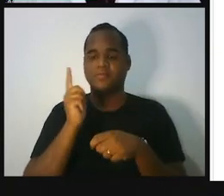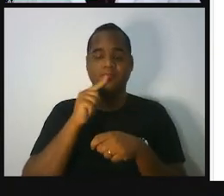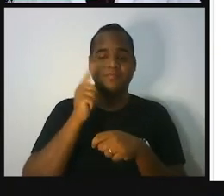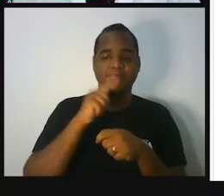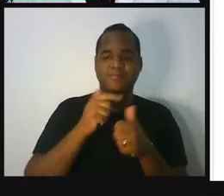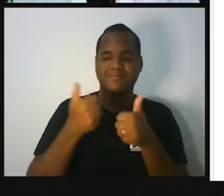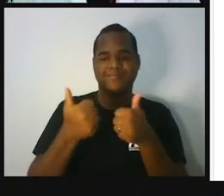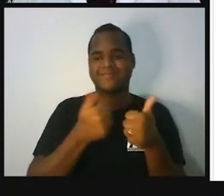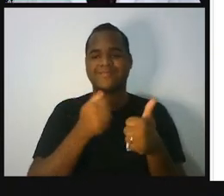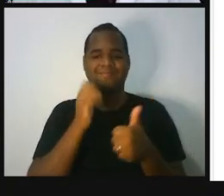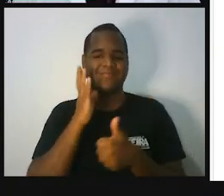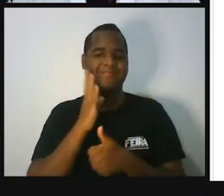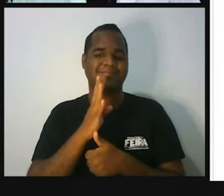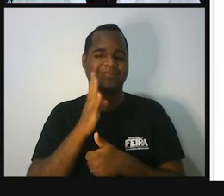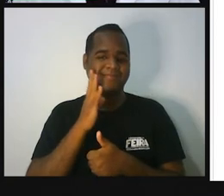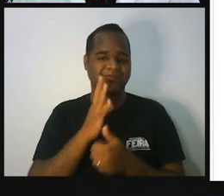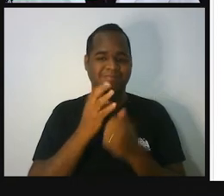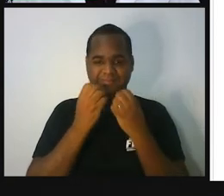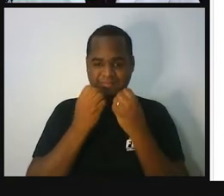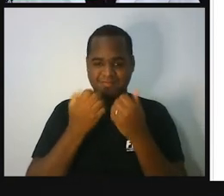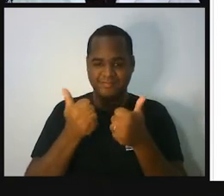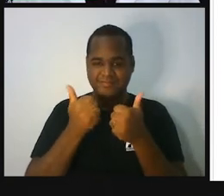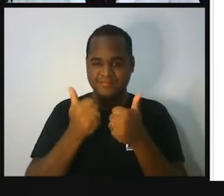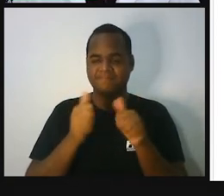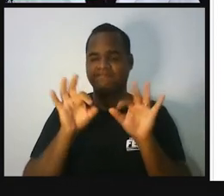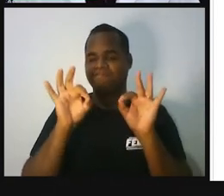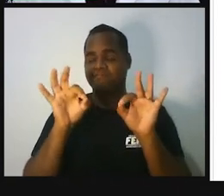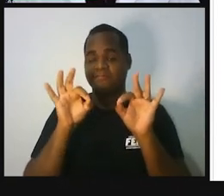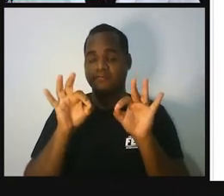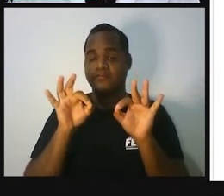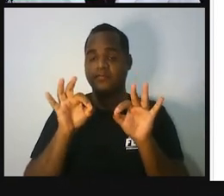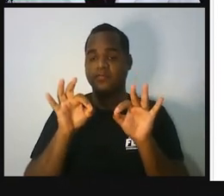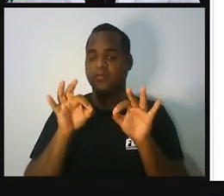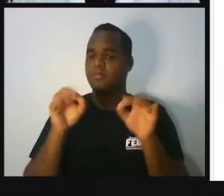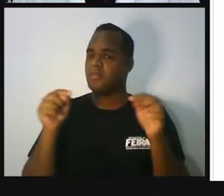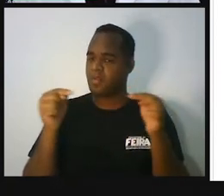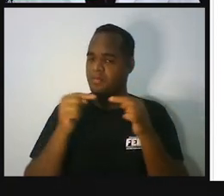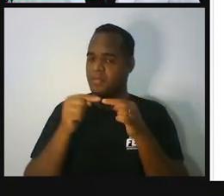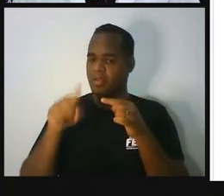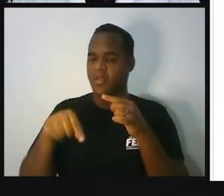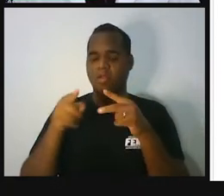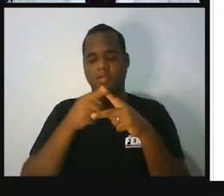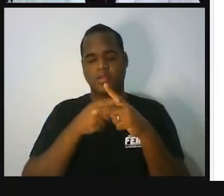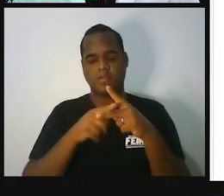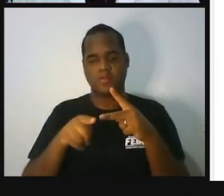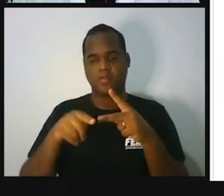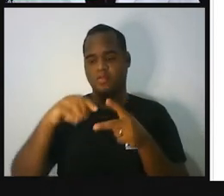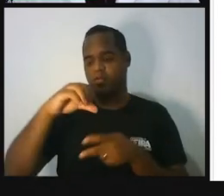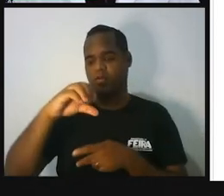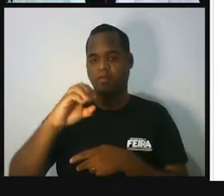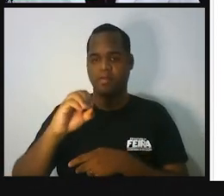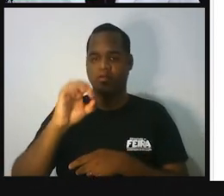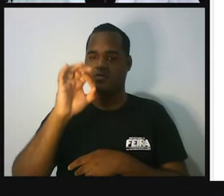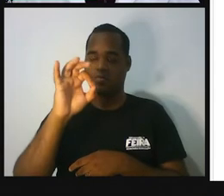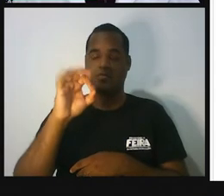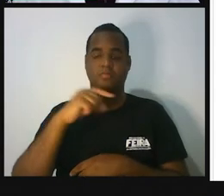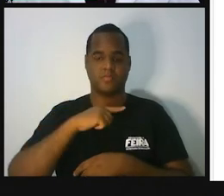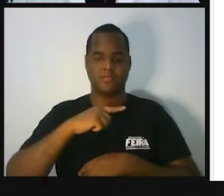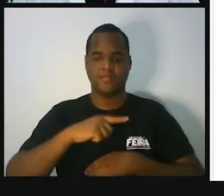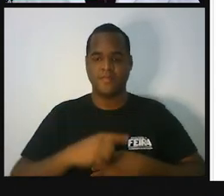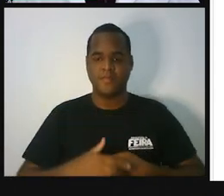a beleza show de bola esse ângulo é um ângulo de 90